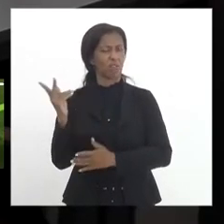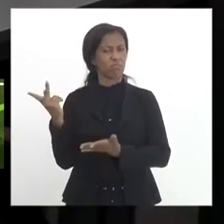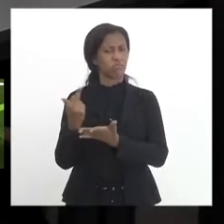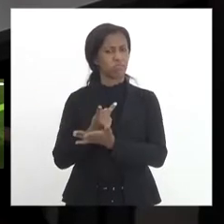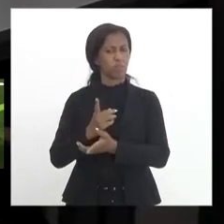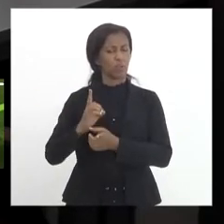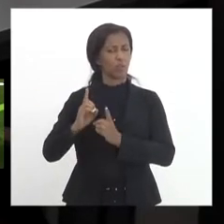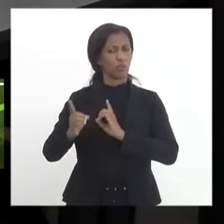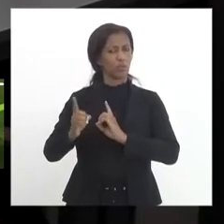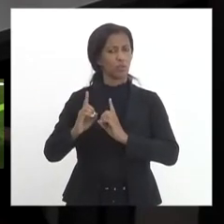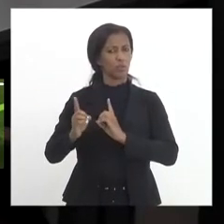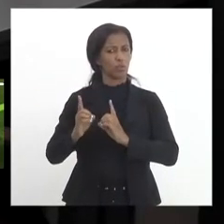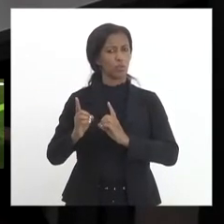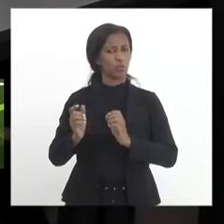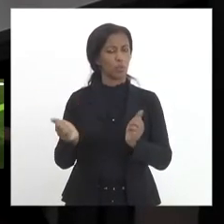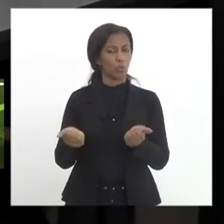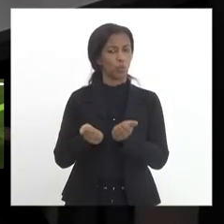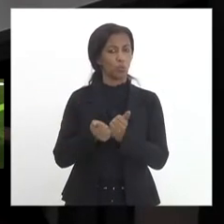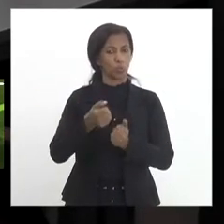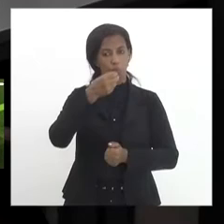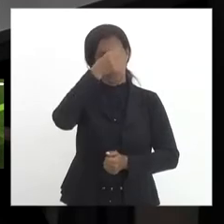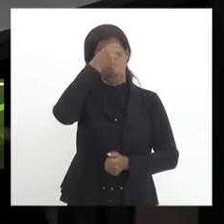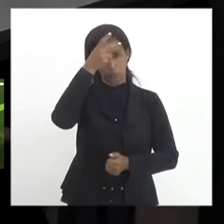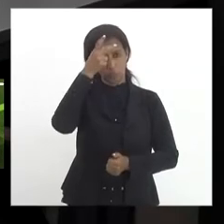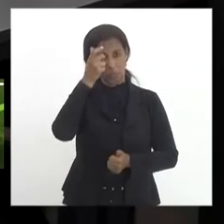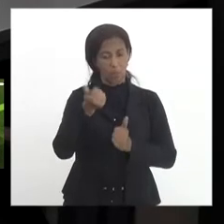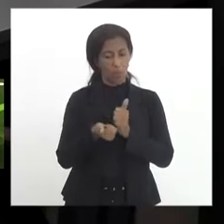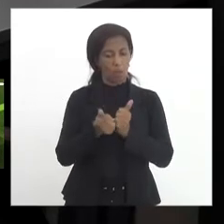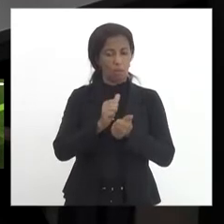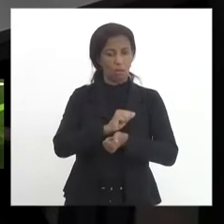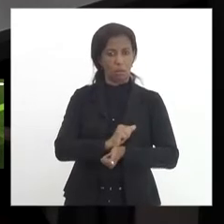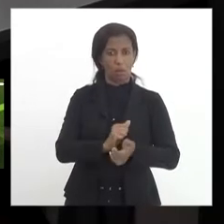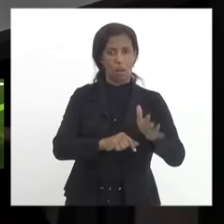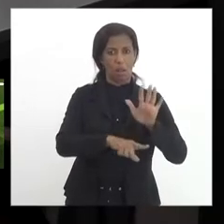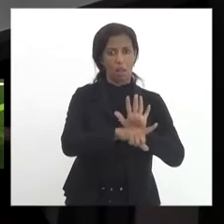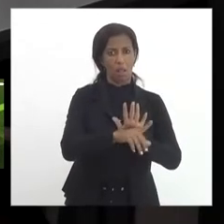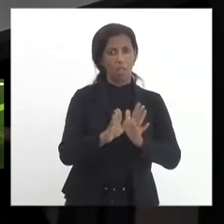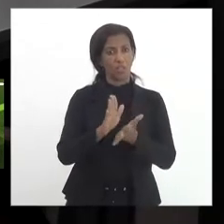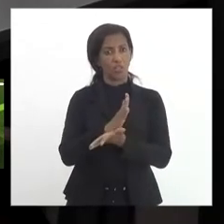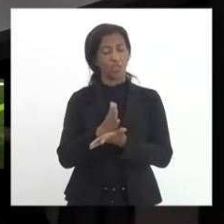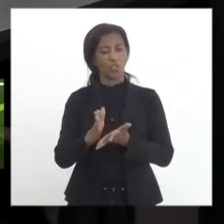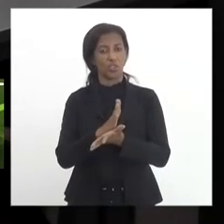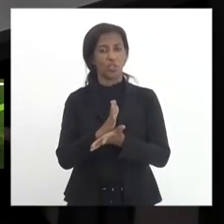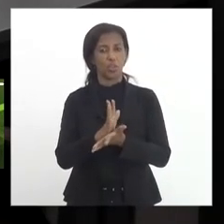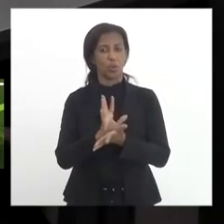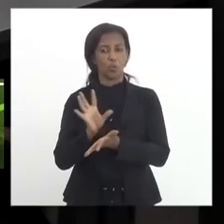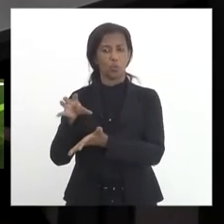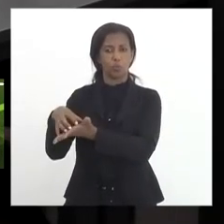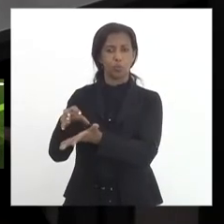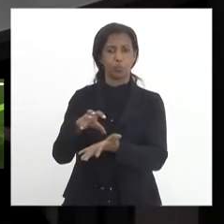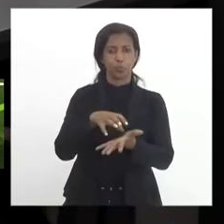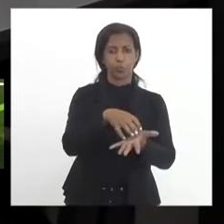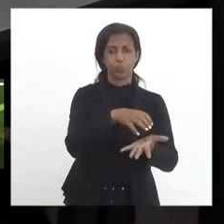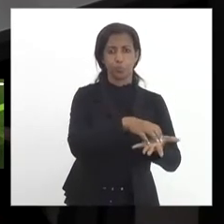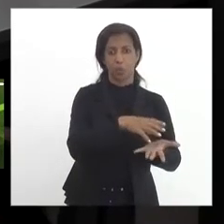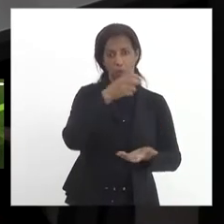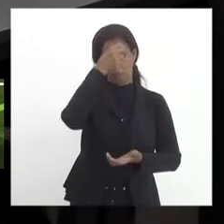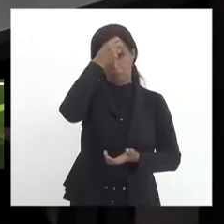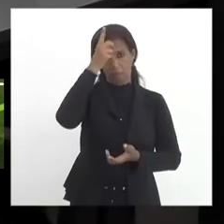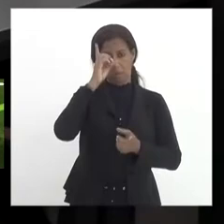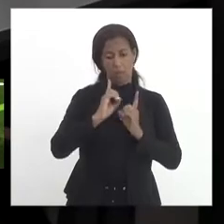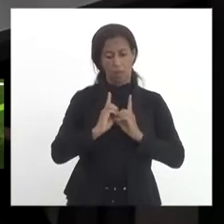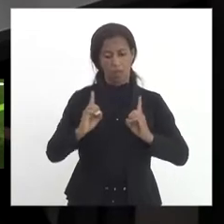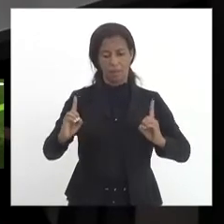município, então eu estou adequando a lei de alguns municípios diante de um protocolo de distanciamento que